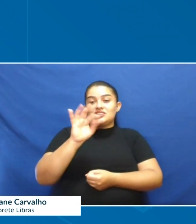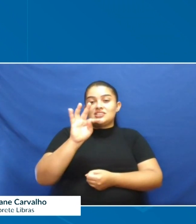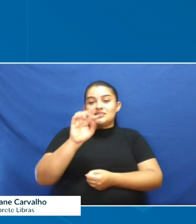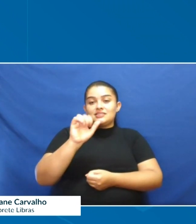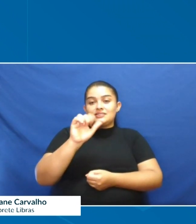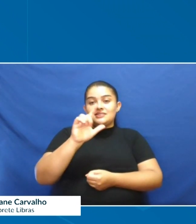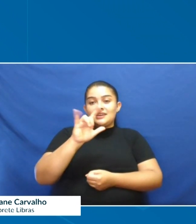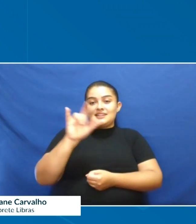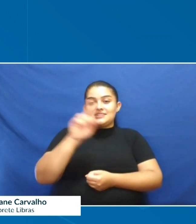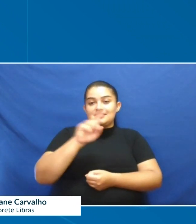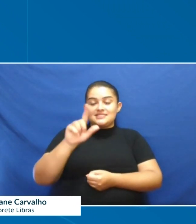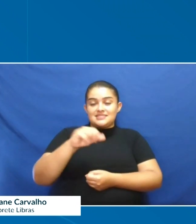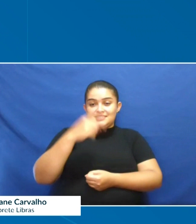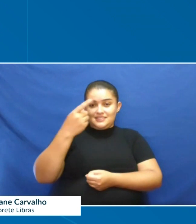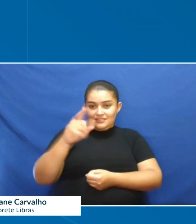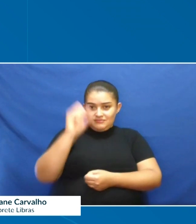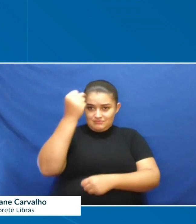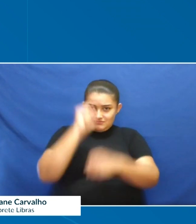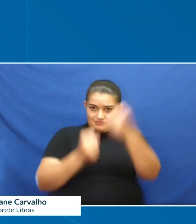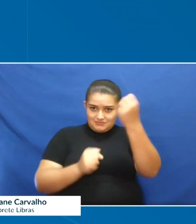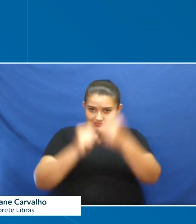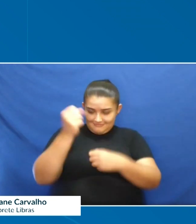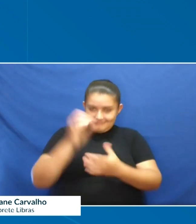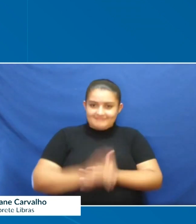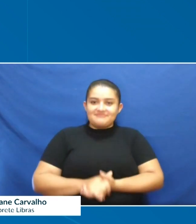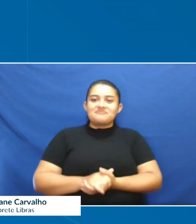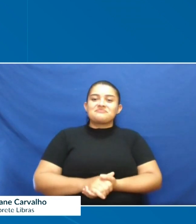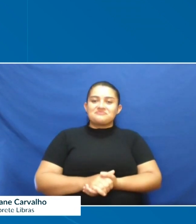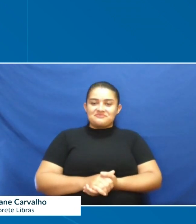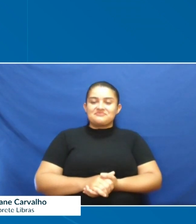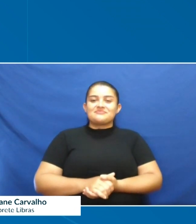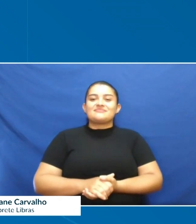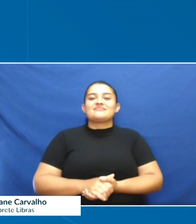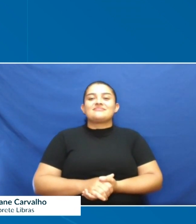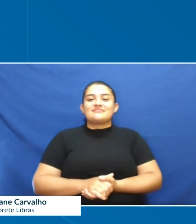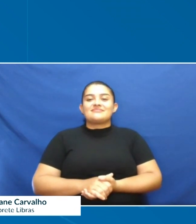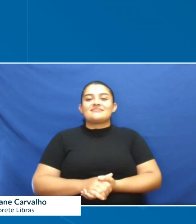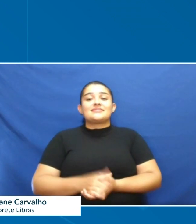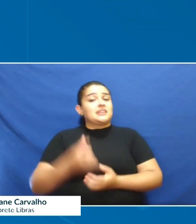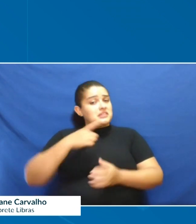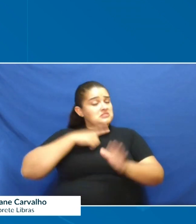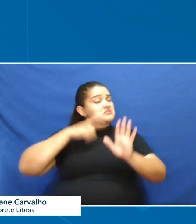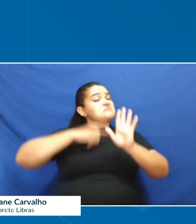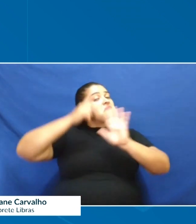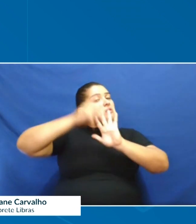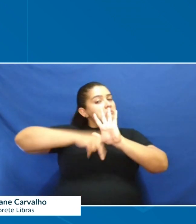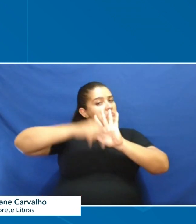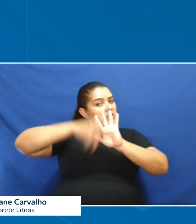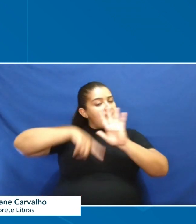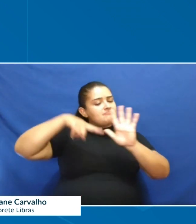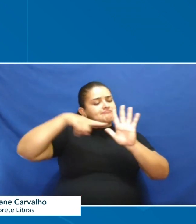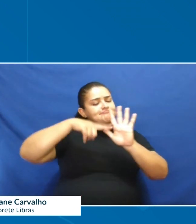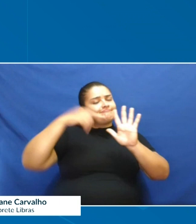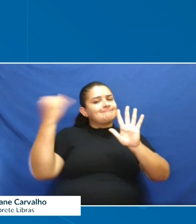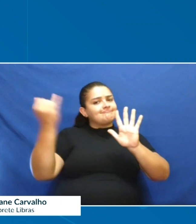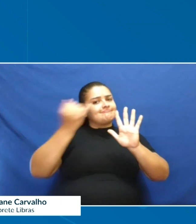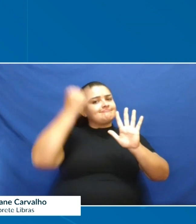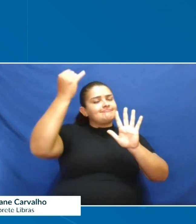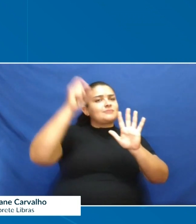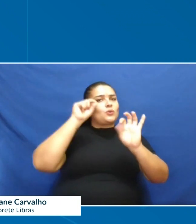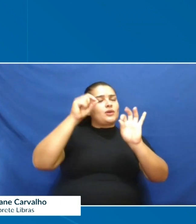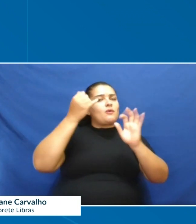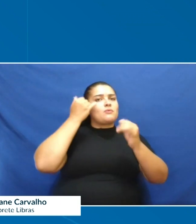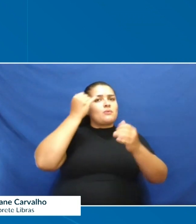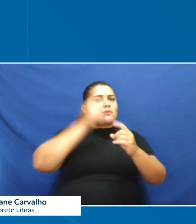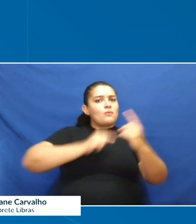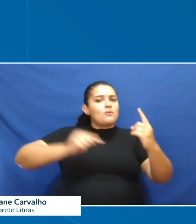indústria 4.0. Então, especificamente, nós temos um projeto que ele trata de